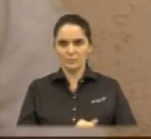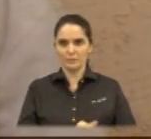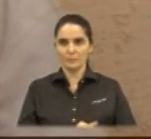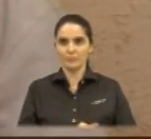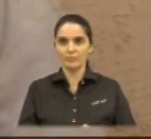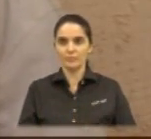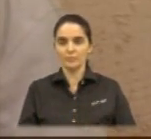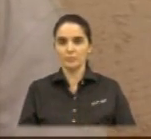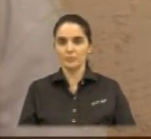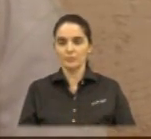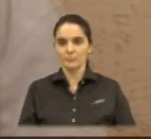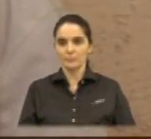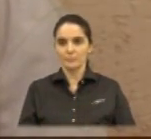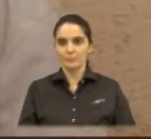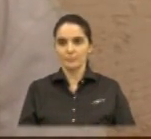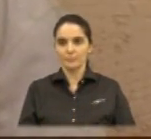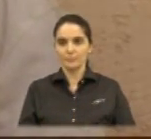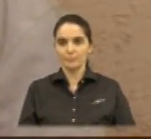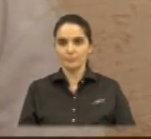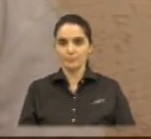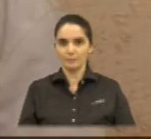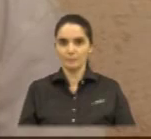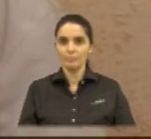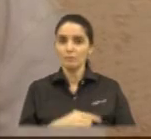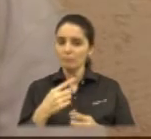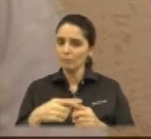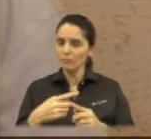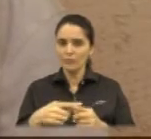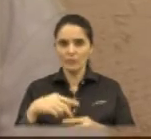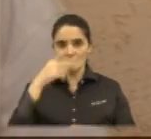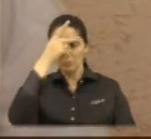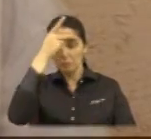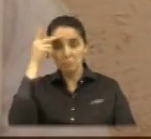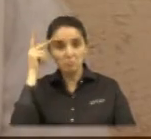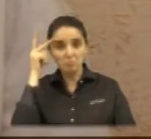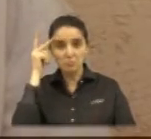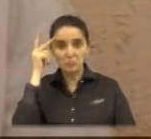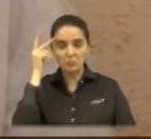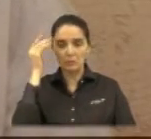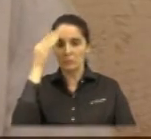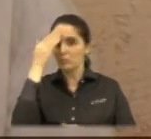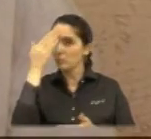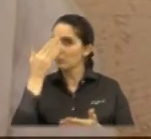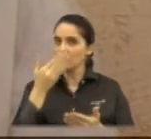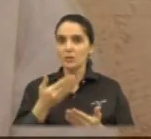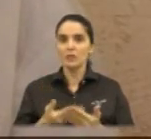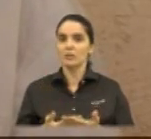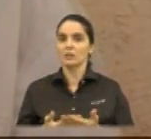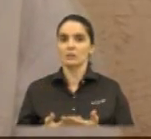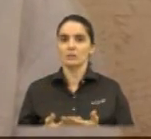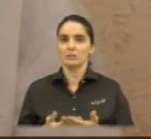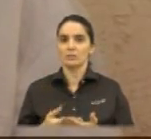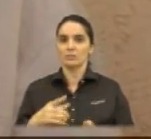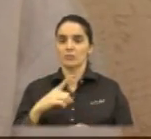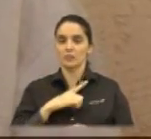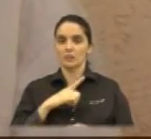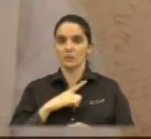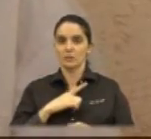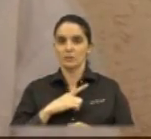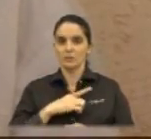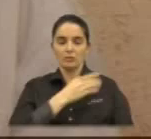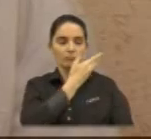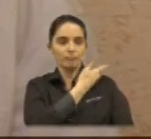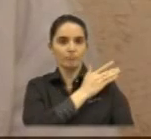de pouca compreensão, porque as pessoas não acreditam que existe racismo,